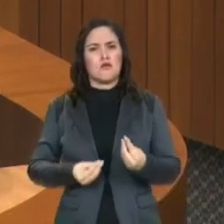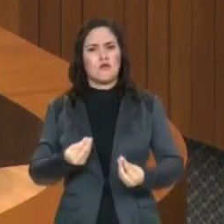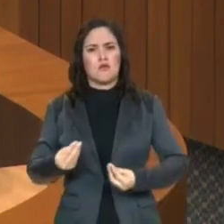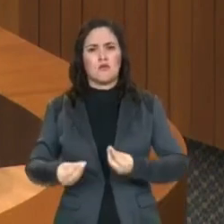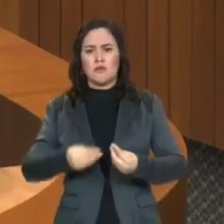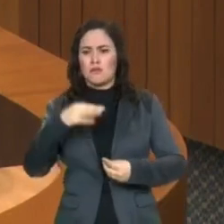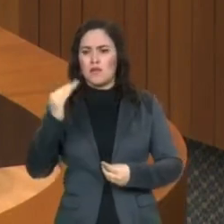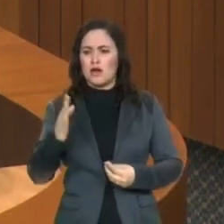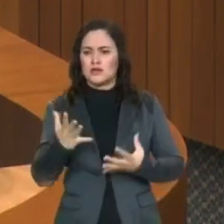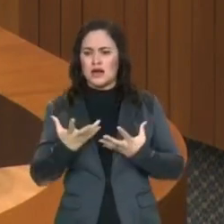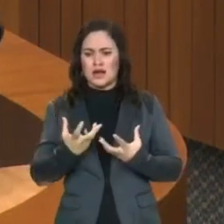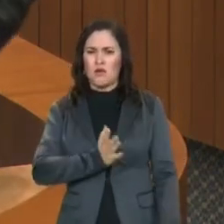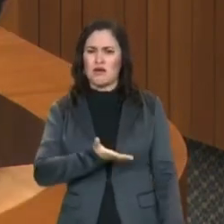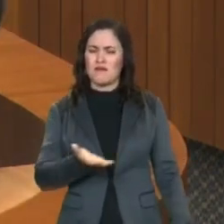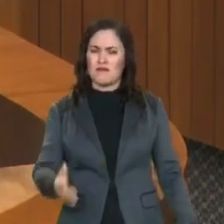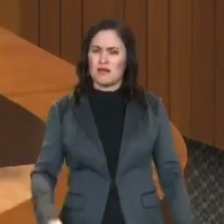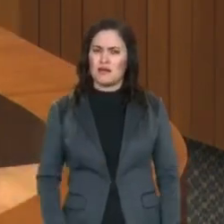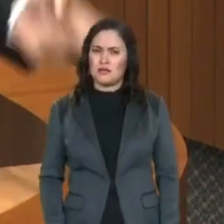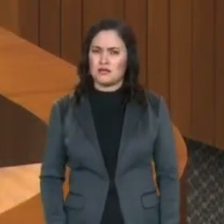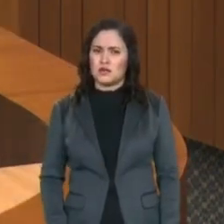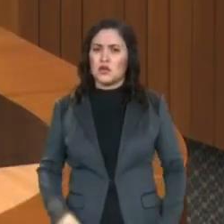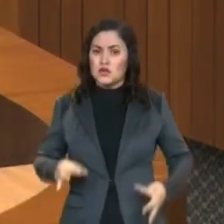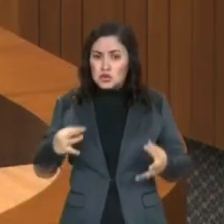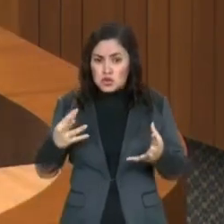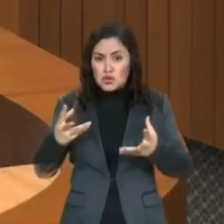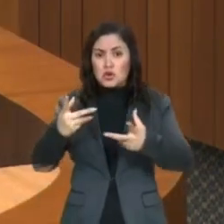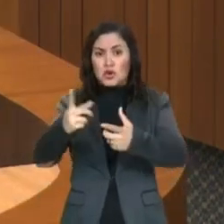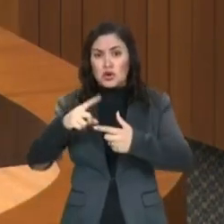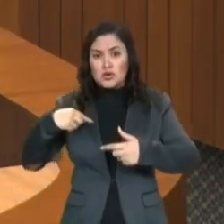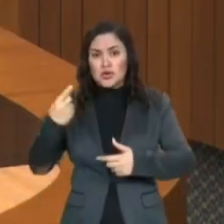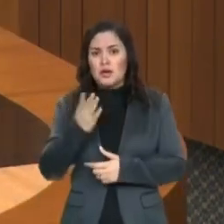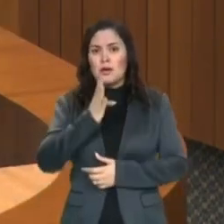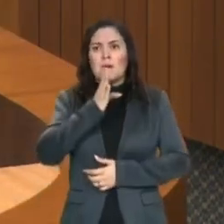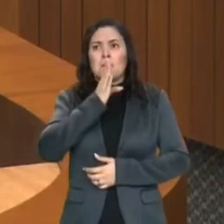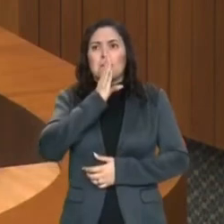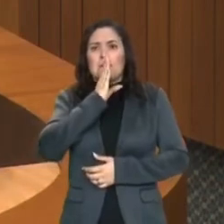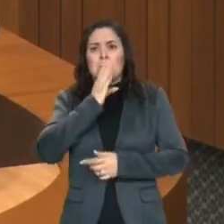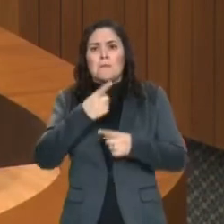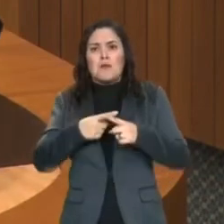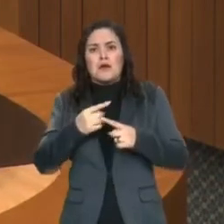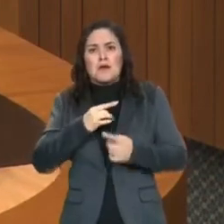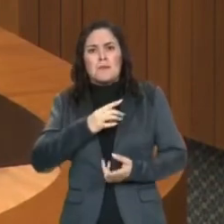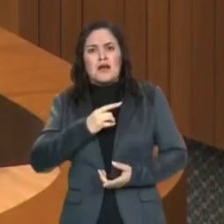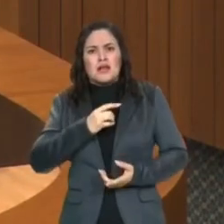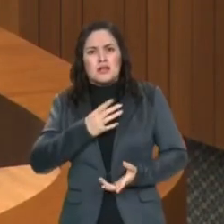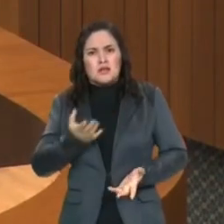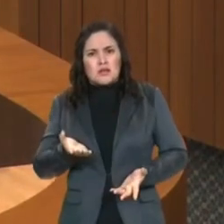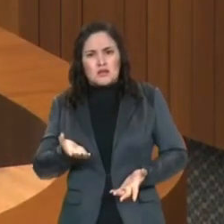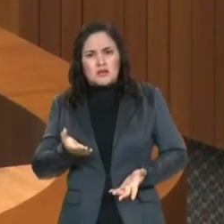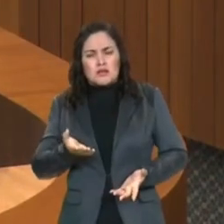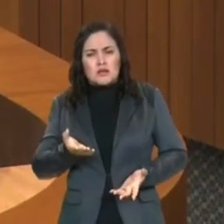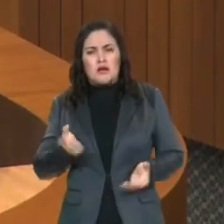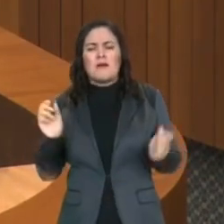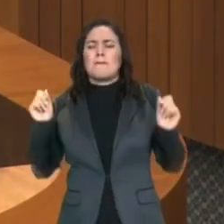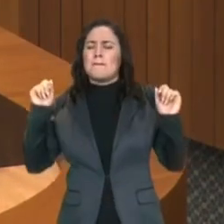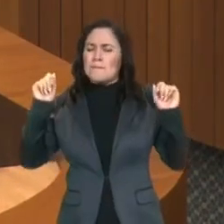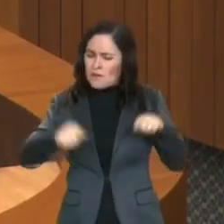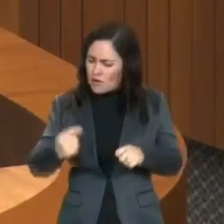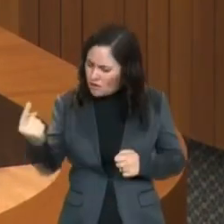dessa? Se há por medo disso aí, pode vir para cima,